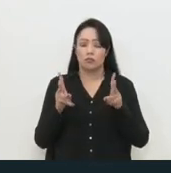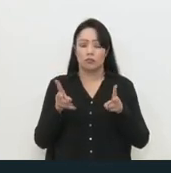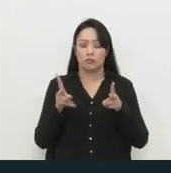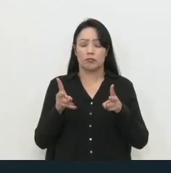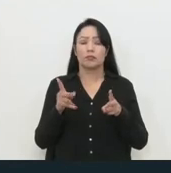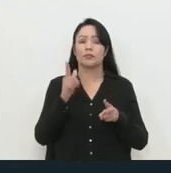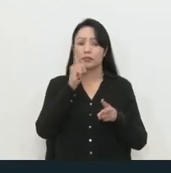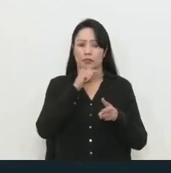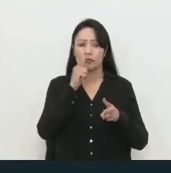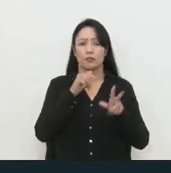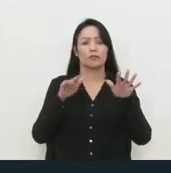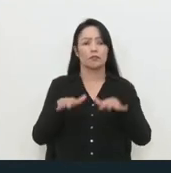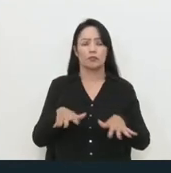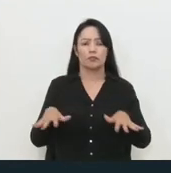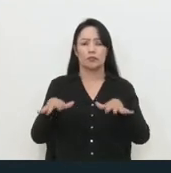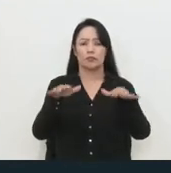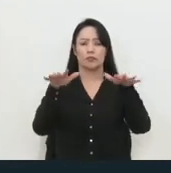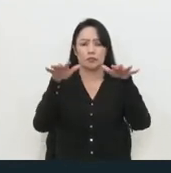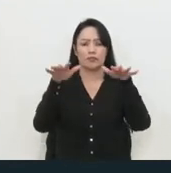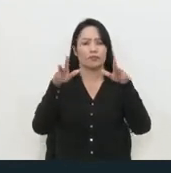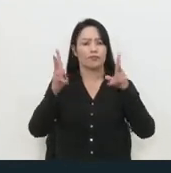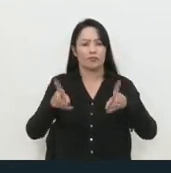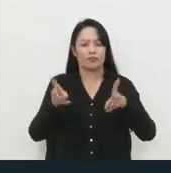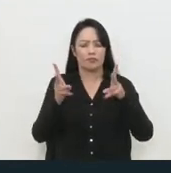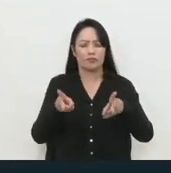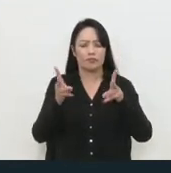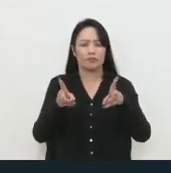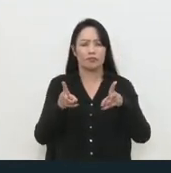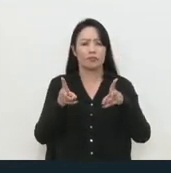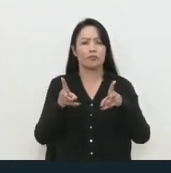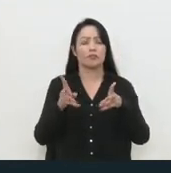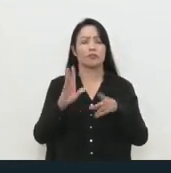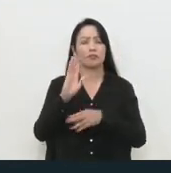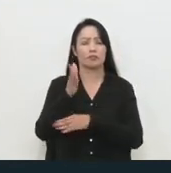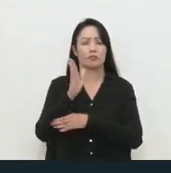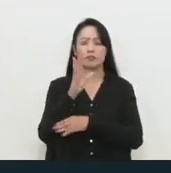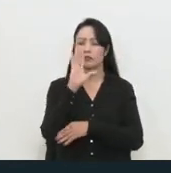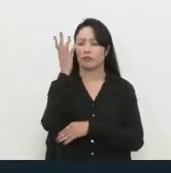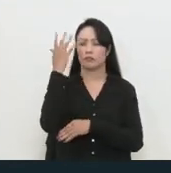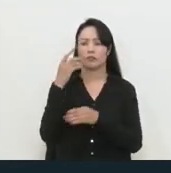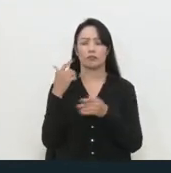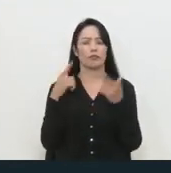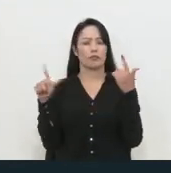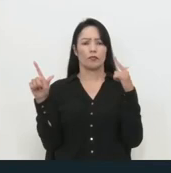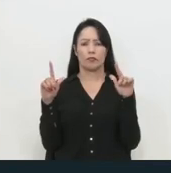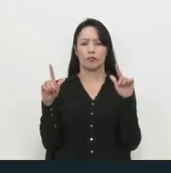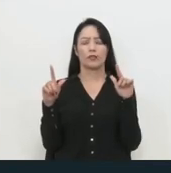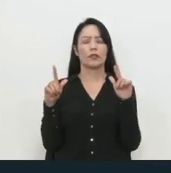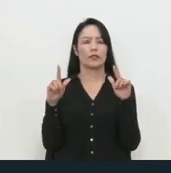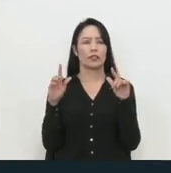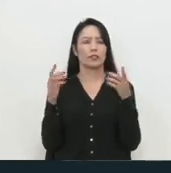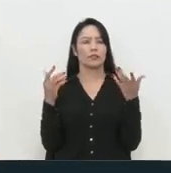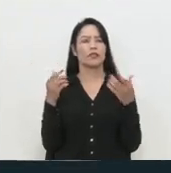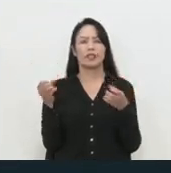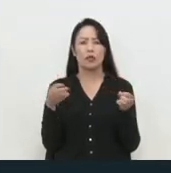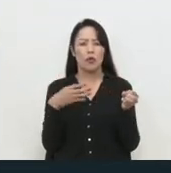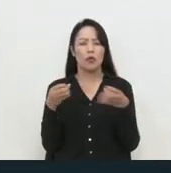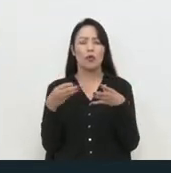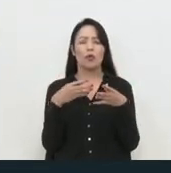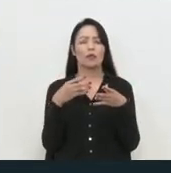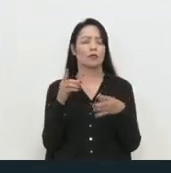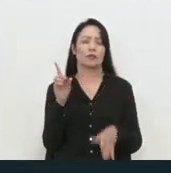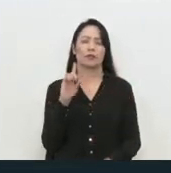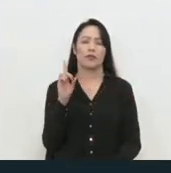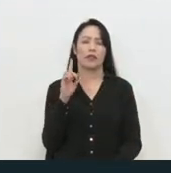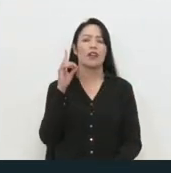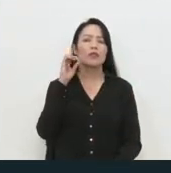então é uma enchente permanente Como já aconteceu outras vezes eu não tô falando que é novidade já aconteceu